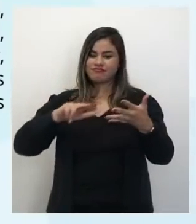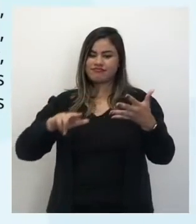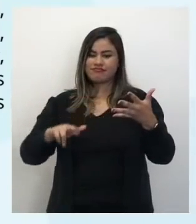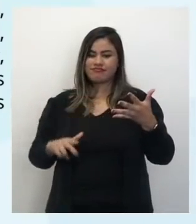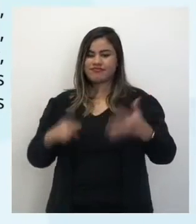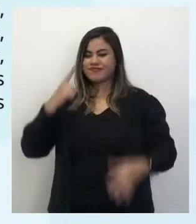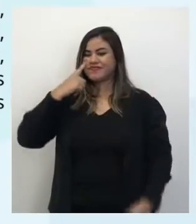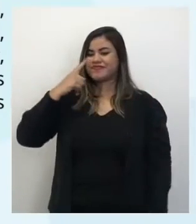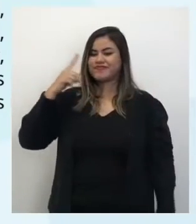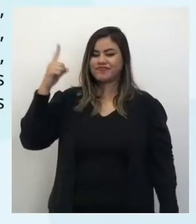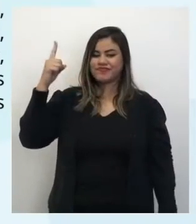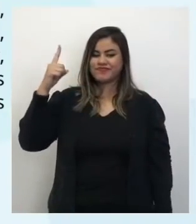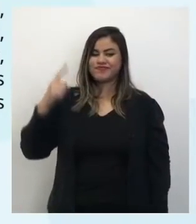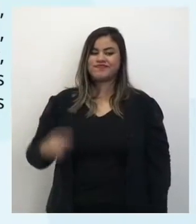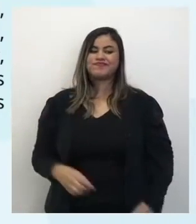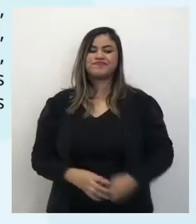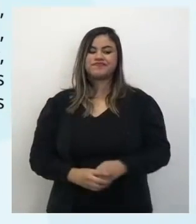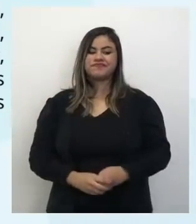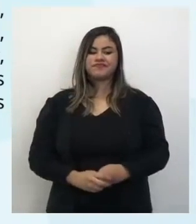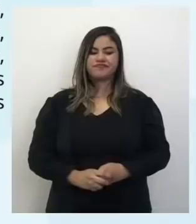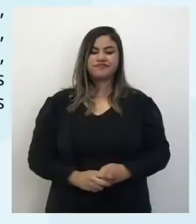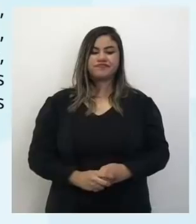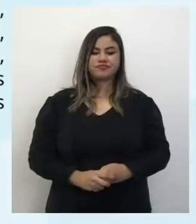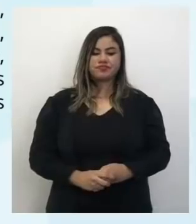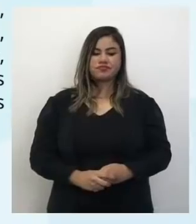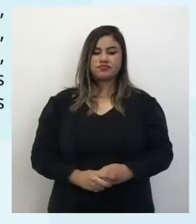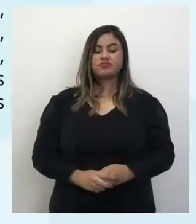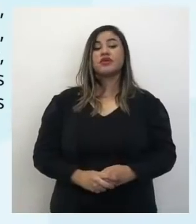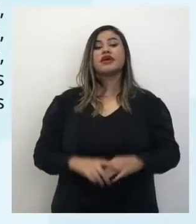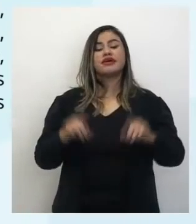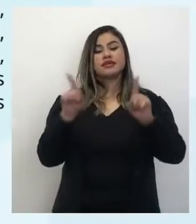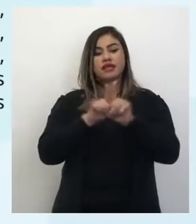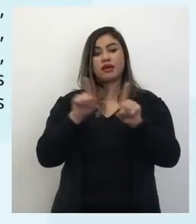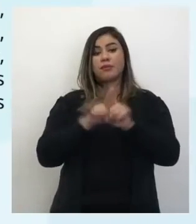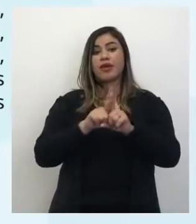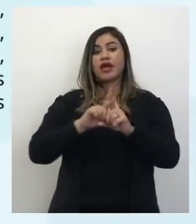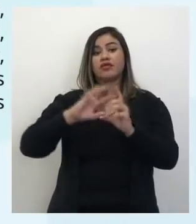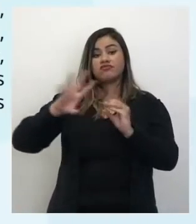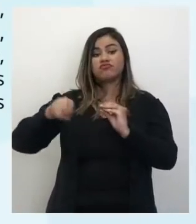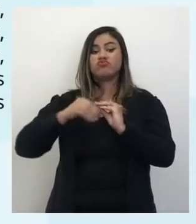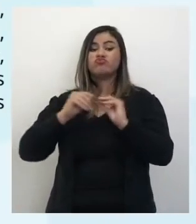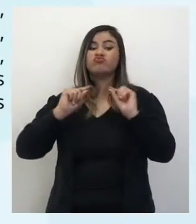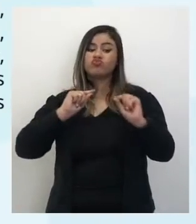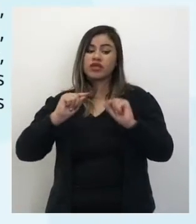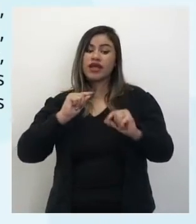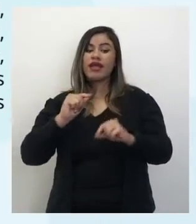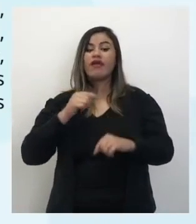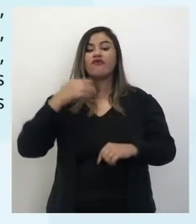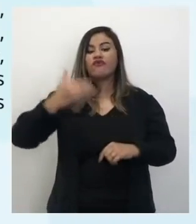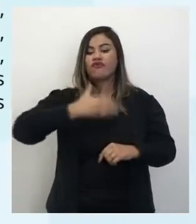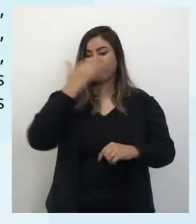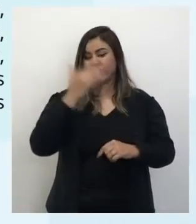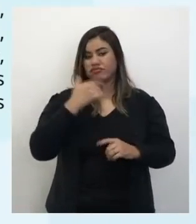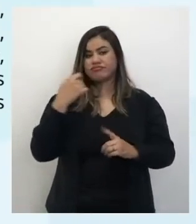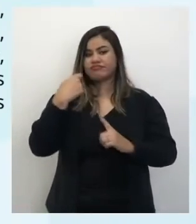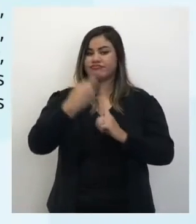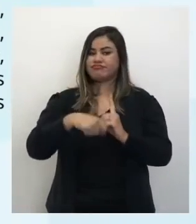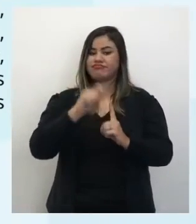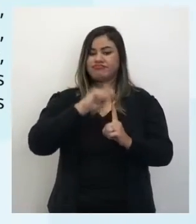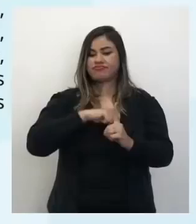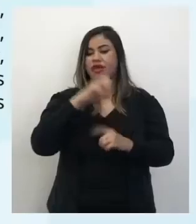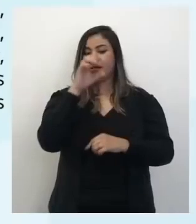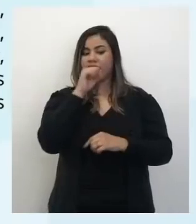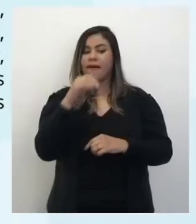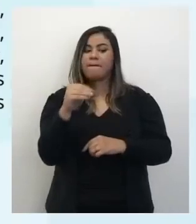brócolis, abobrinha, quiabo, berinjela, tomate, etc. 10 tipos de frutas,